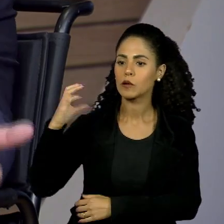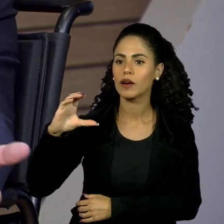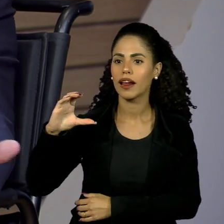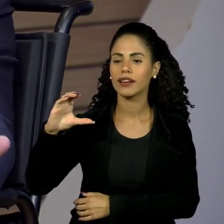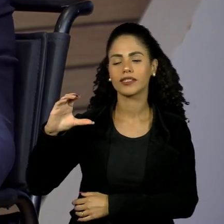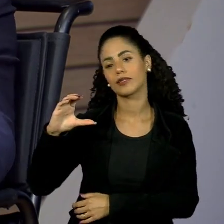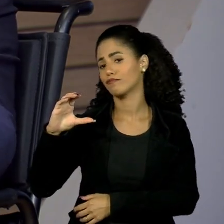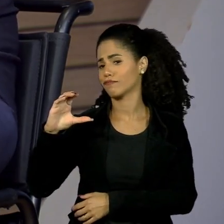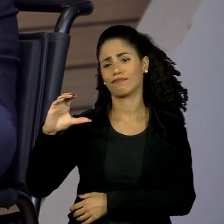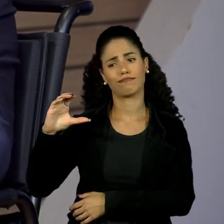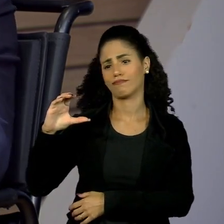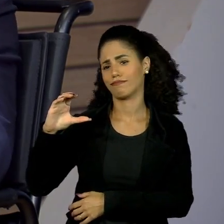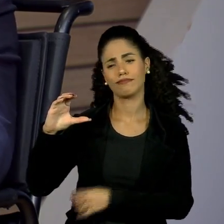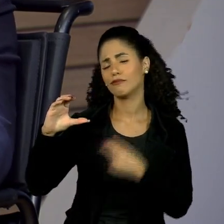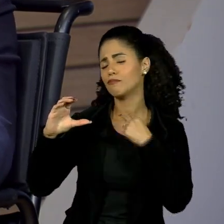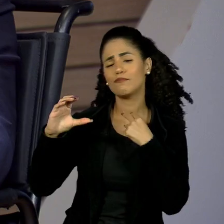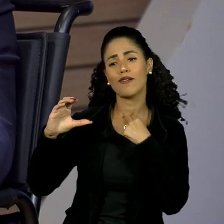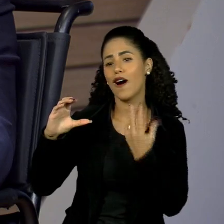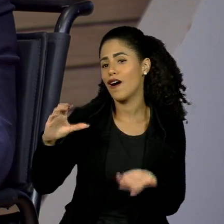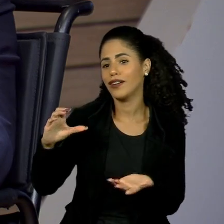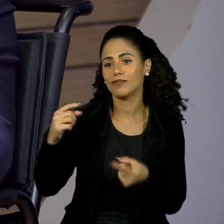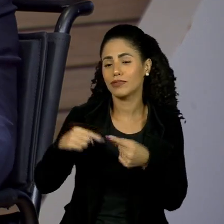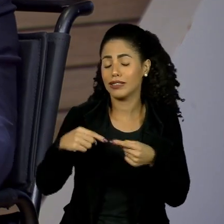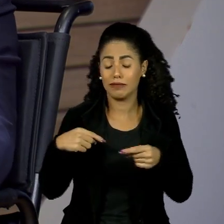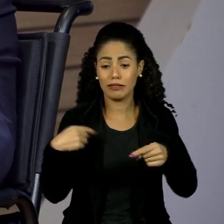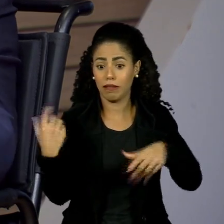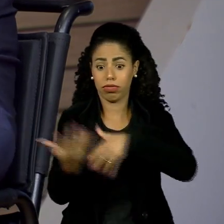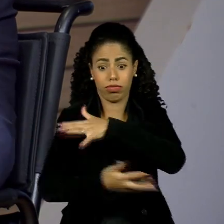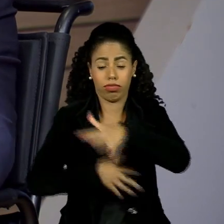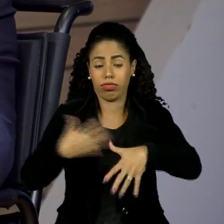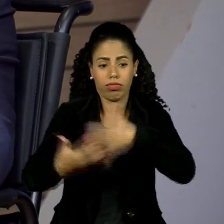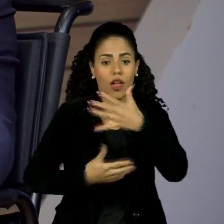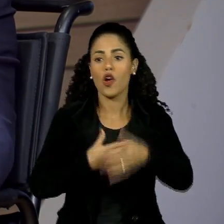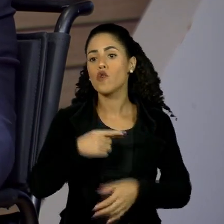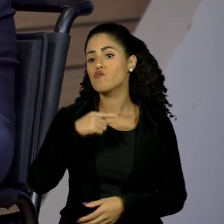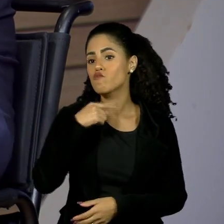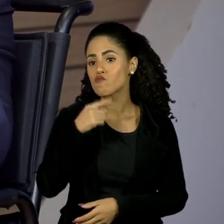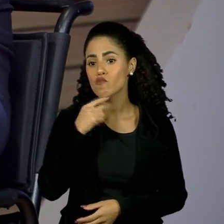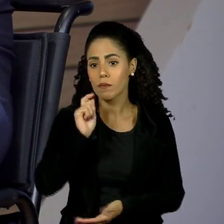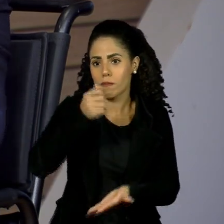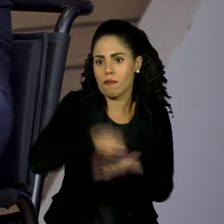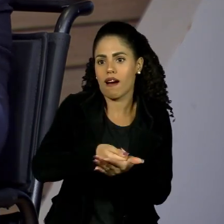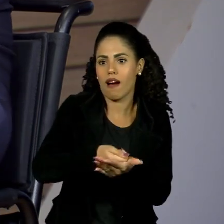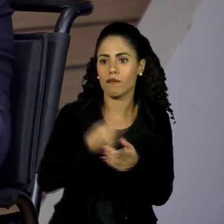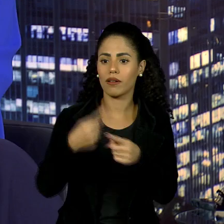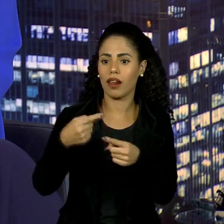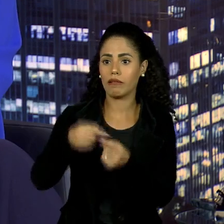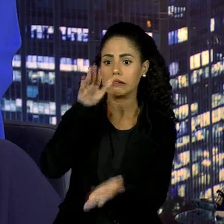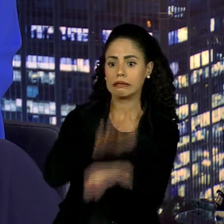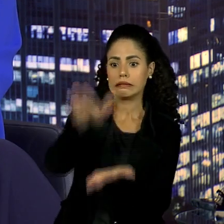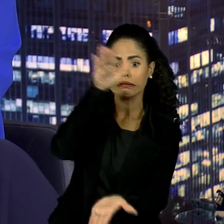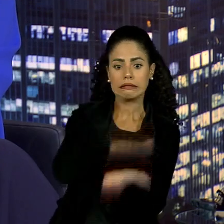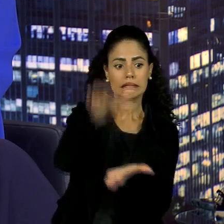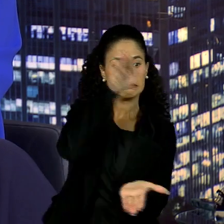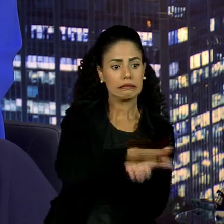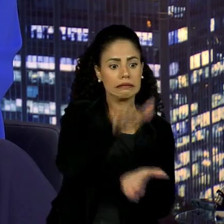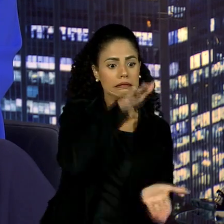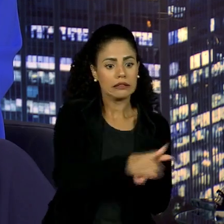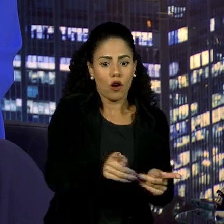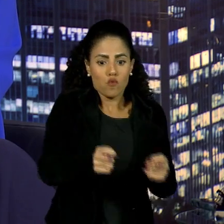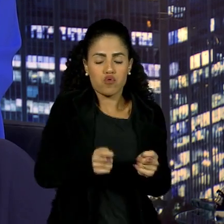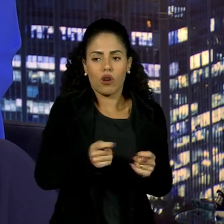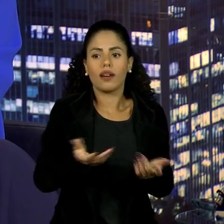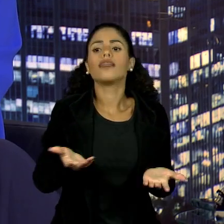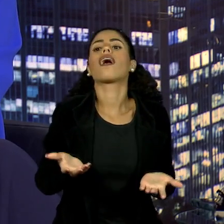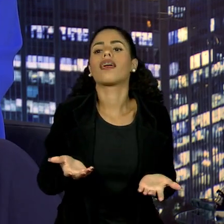ganha mais. Mas é ruim para a sociedade. Primeiro porque alimenta a compulsão. O sujeito não está gastando dinheiro na hora, ele vai pensar, daqui a